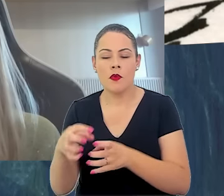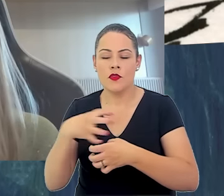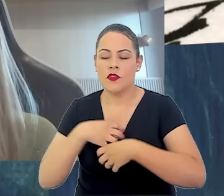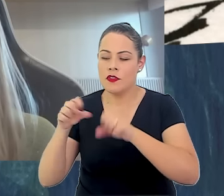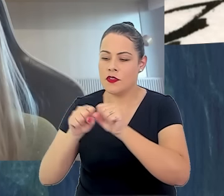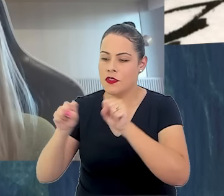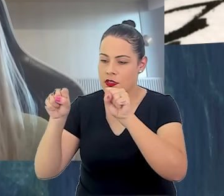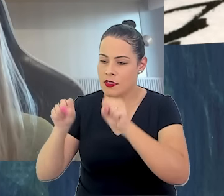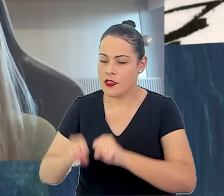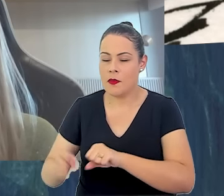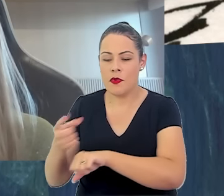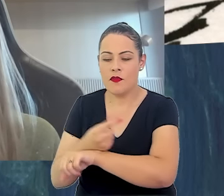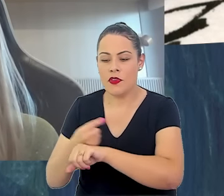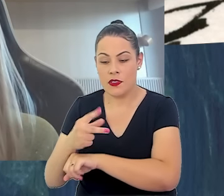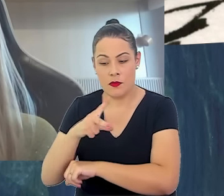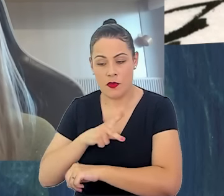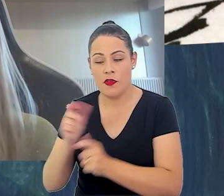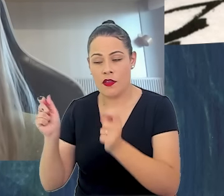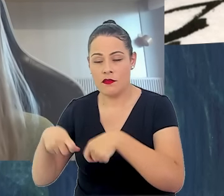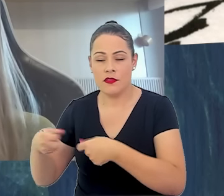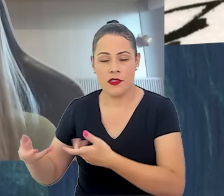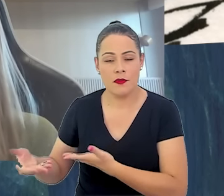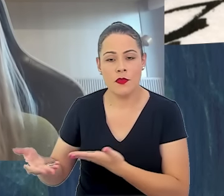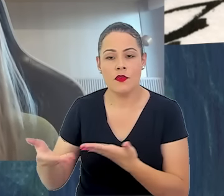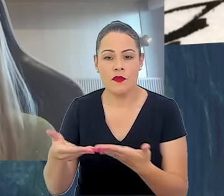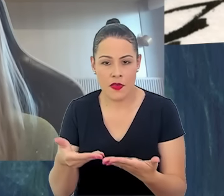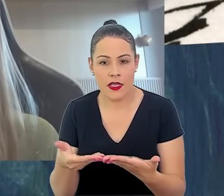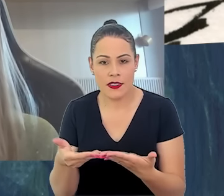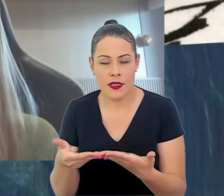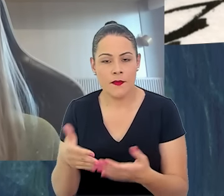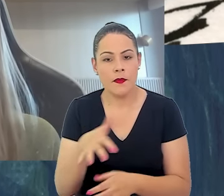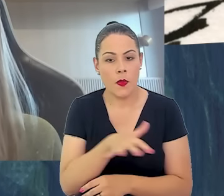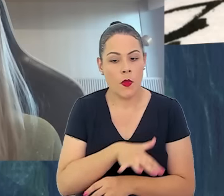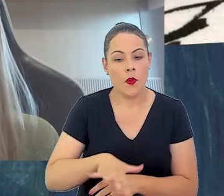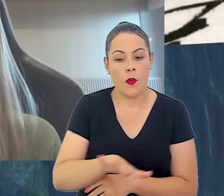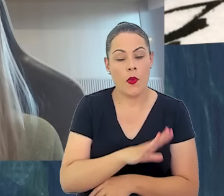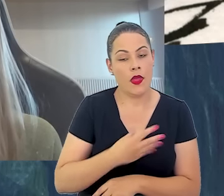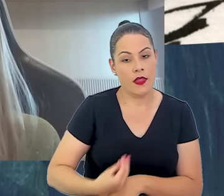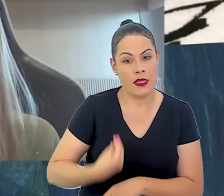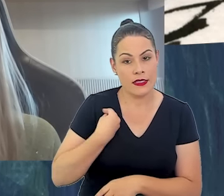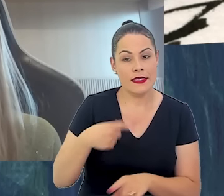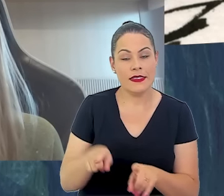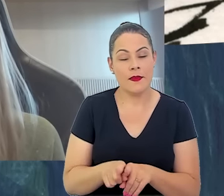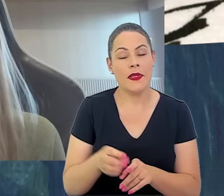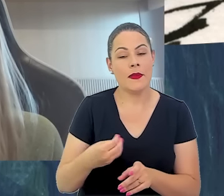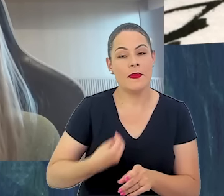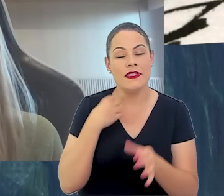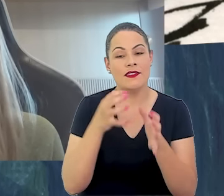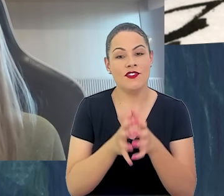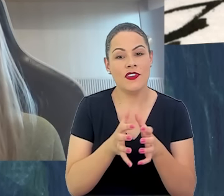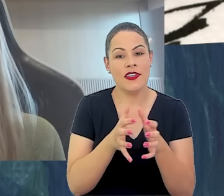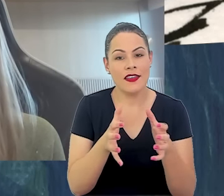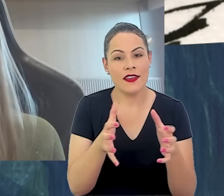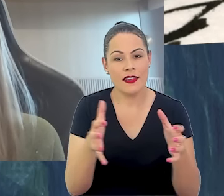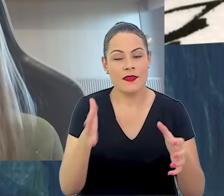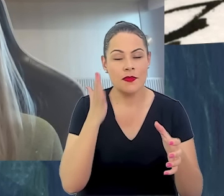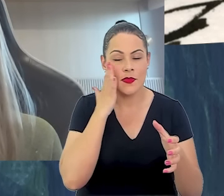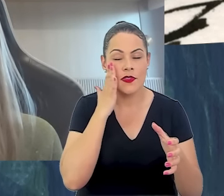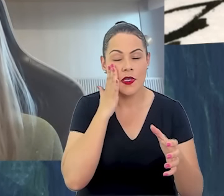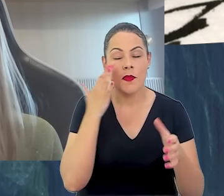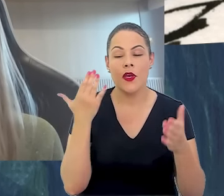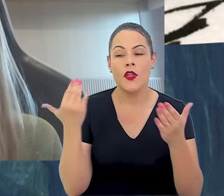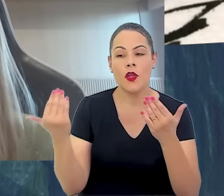sistema financeiro privado é capaz de oferecer. O mercado existe, é um mercado em crescimento a